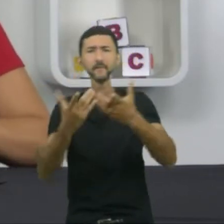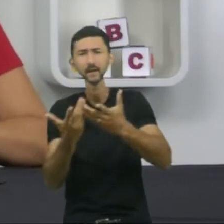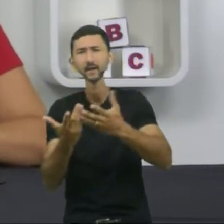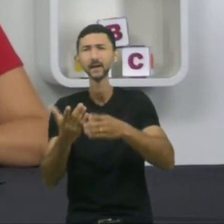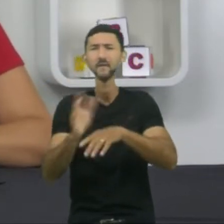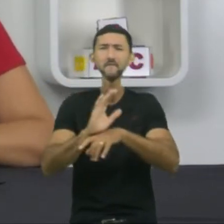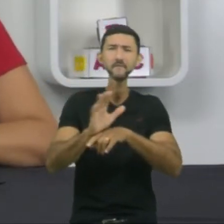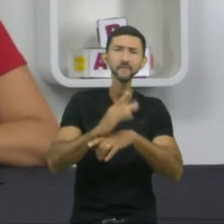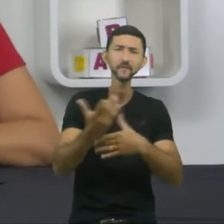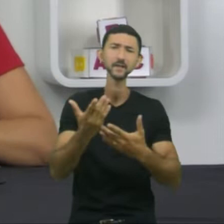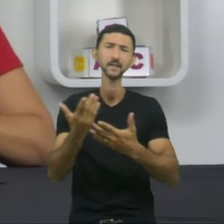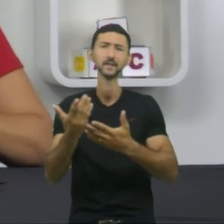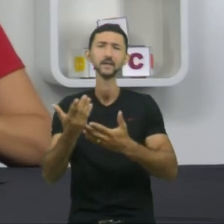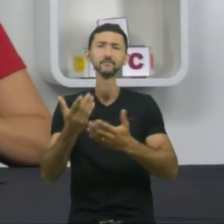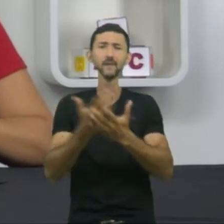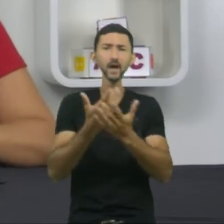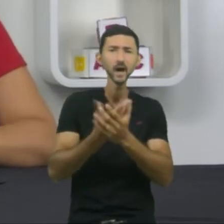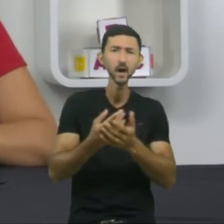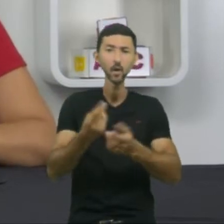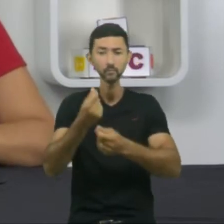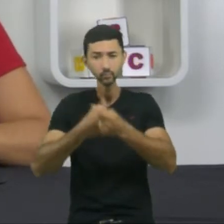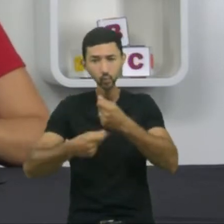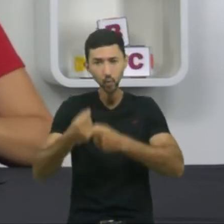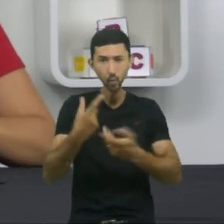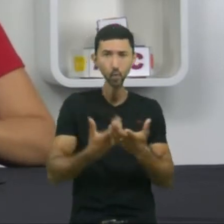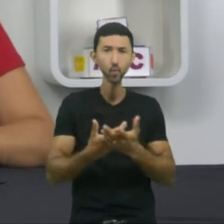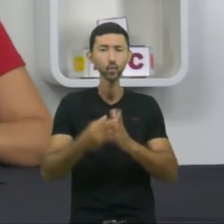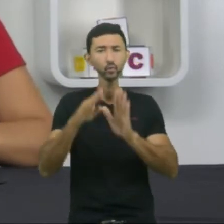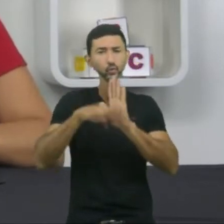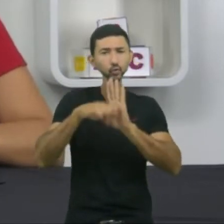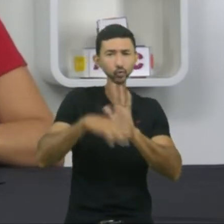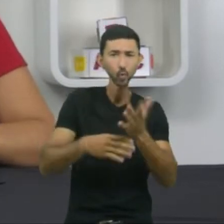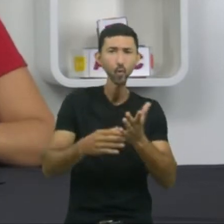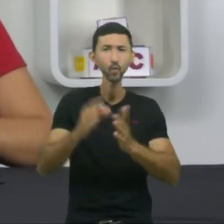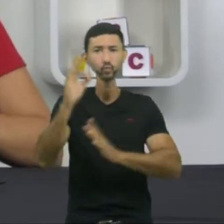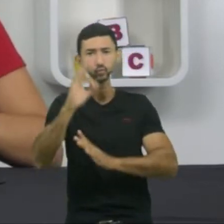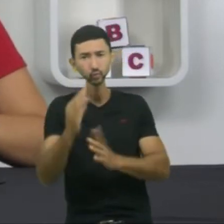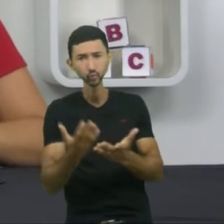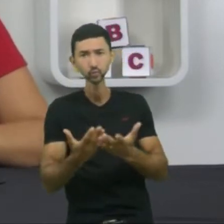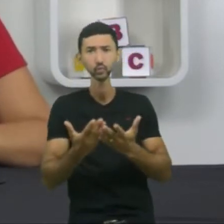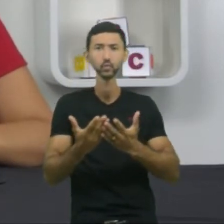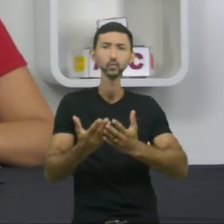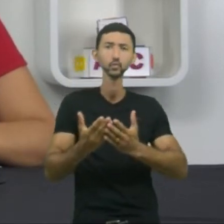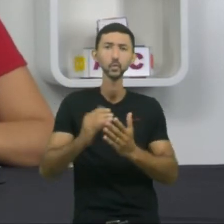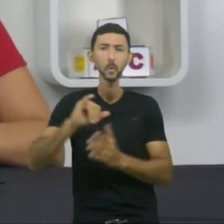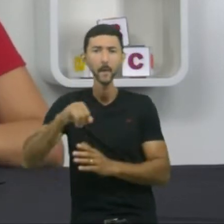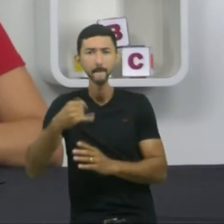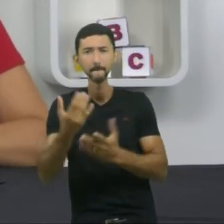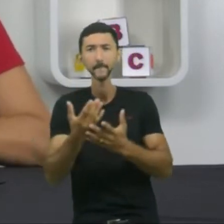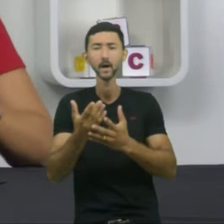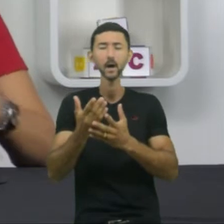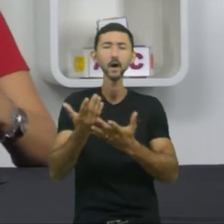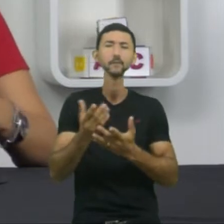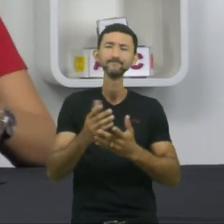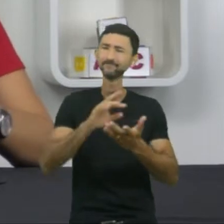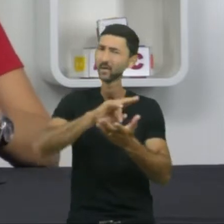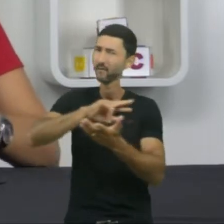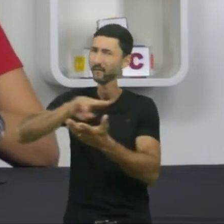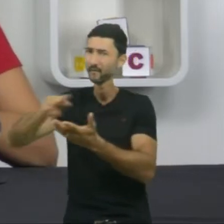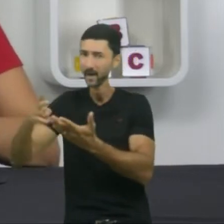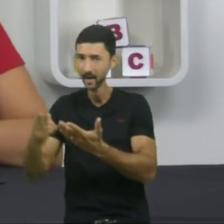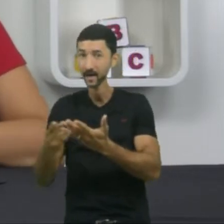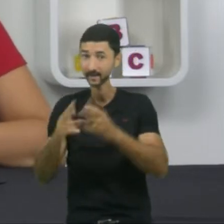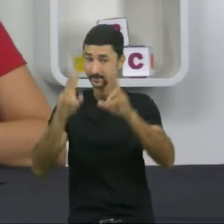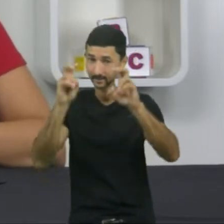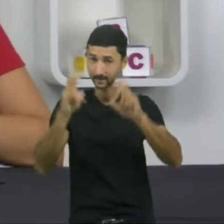fala de lucro, em que a gente fala de desconto, de juros, de porcentagem. E lá você vai